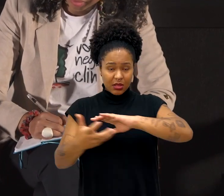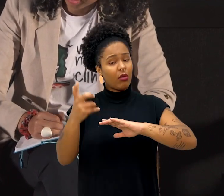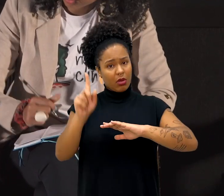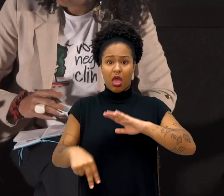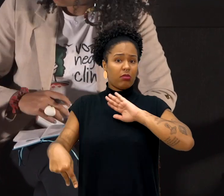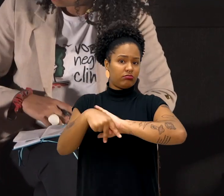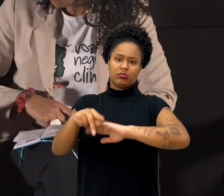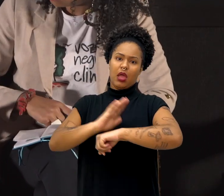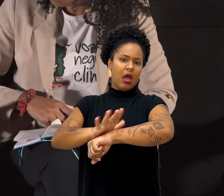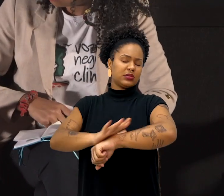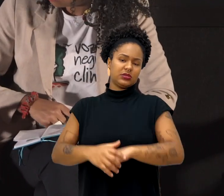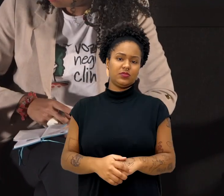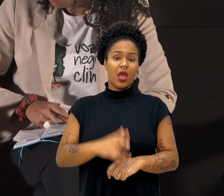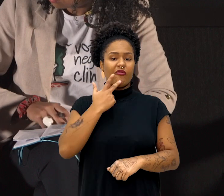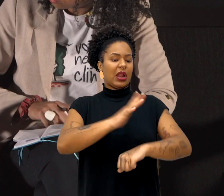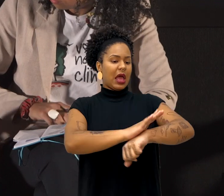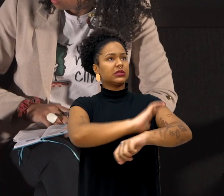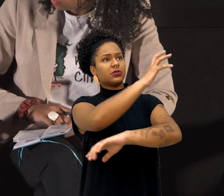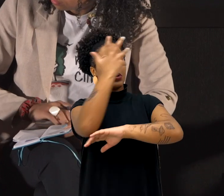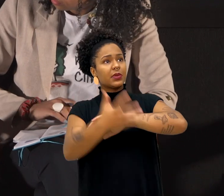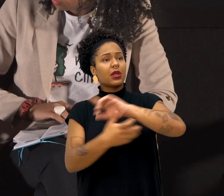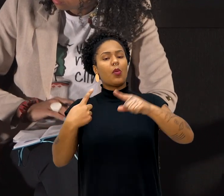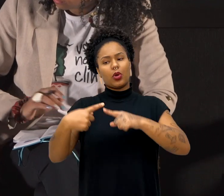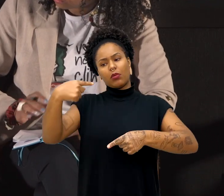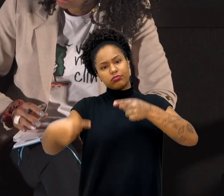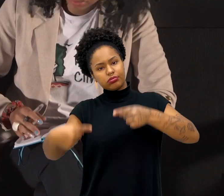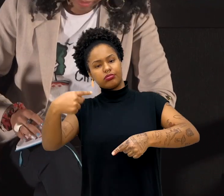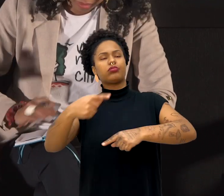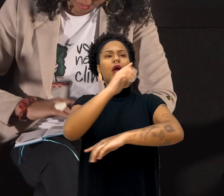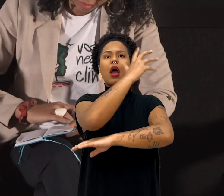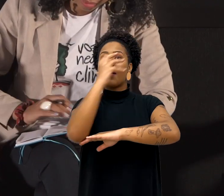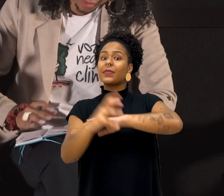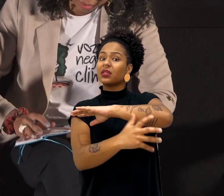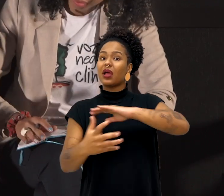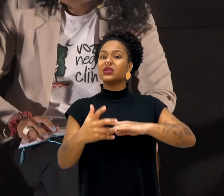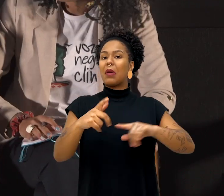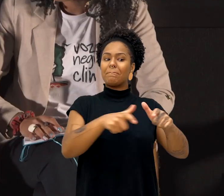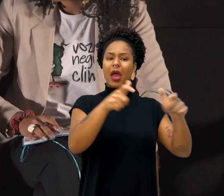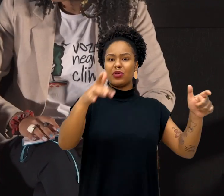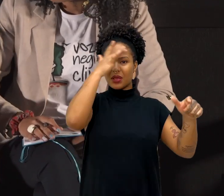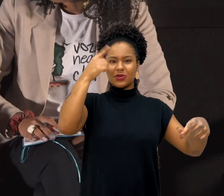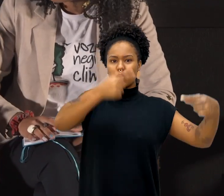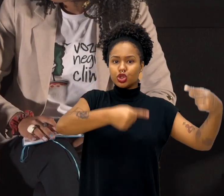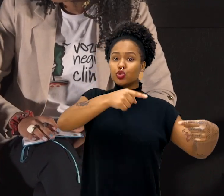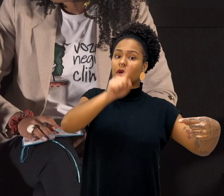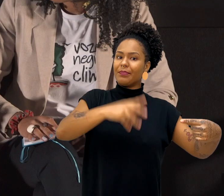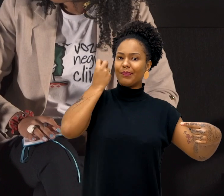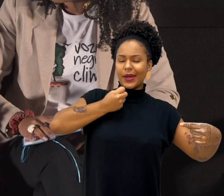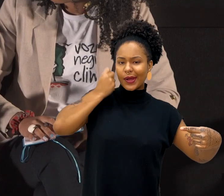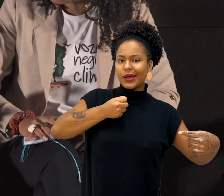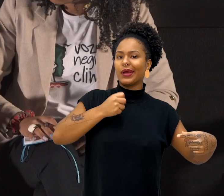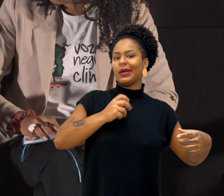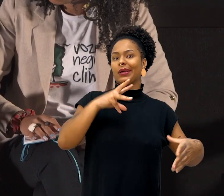muito centralizar vocês que racismo ambiental é racismo, tá? A gente fala racismo ambiental porque a gente está disputando um ambientalismo